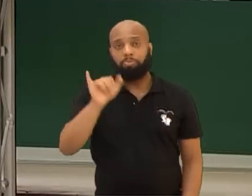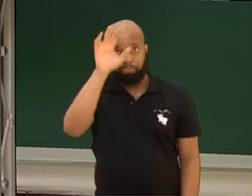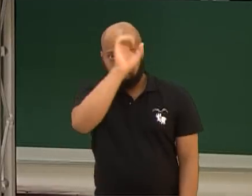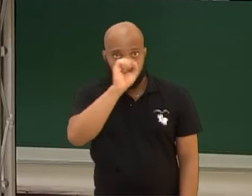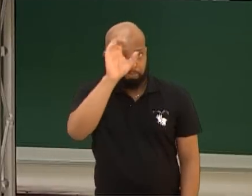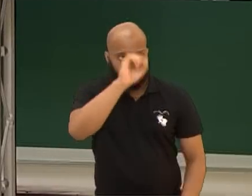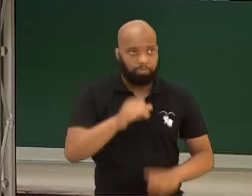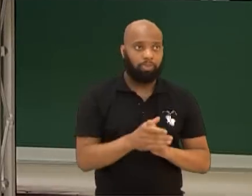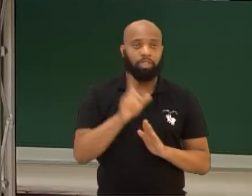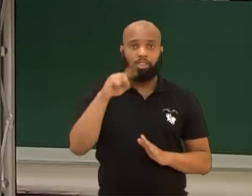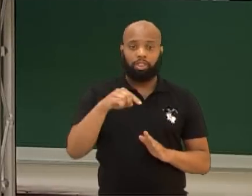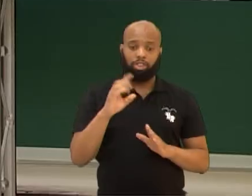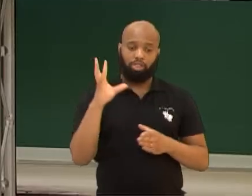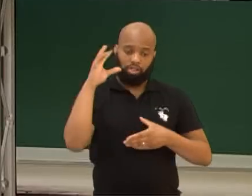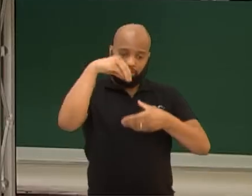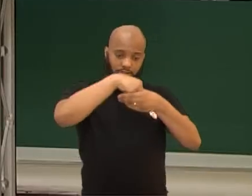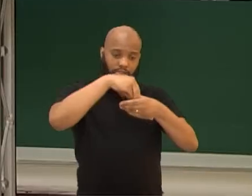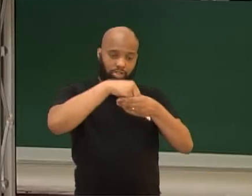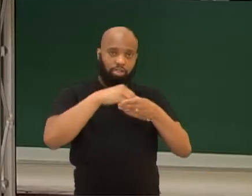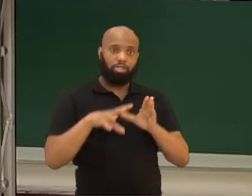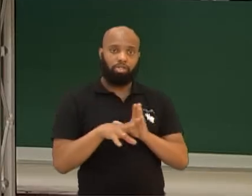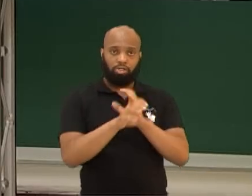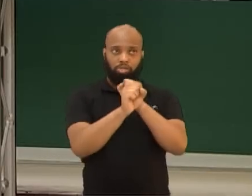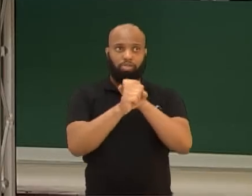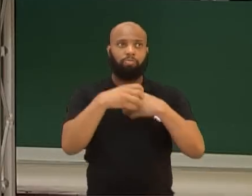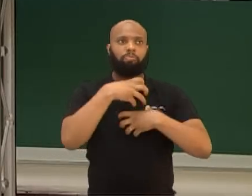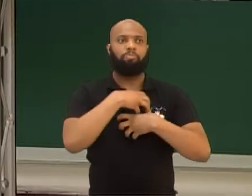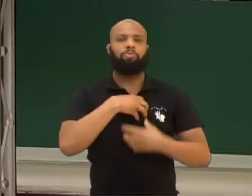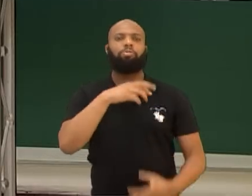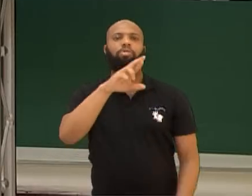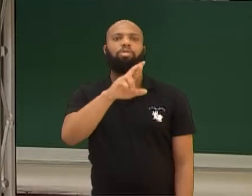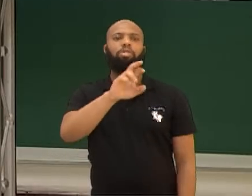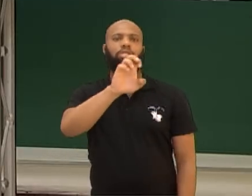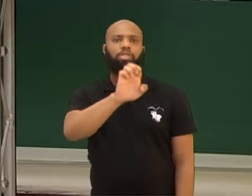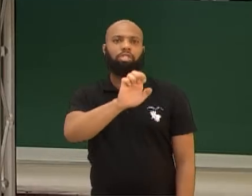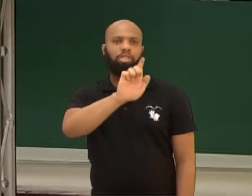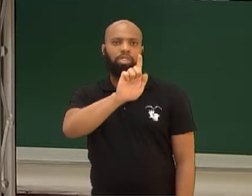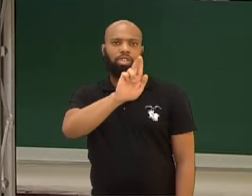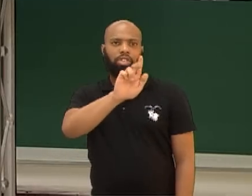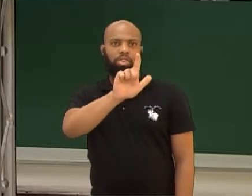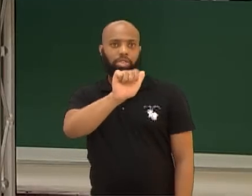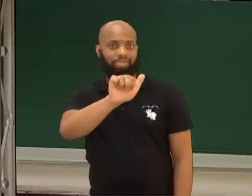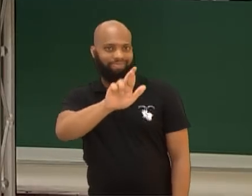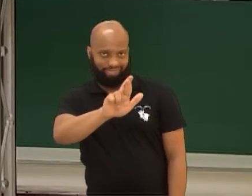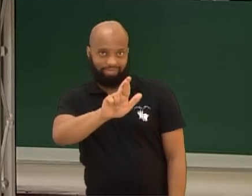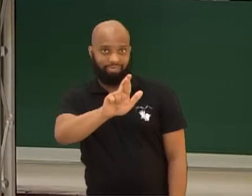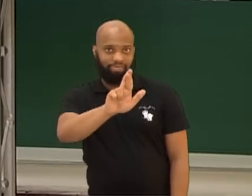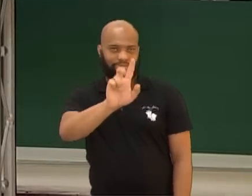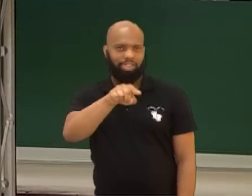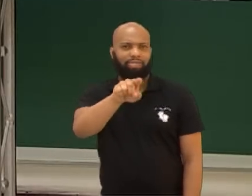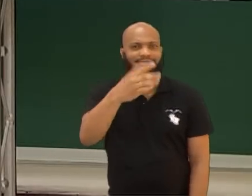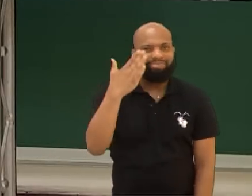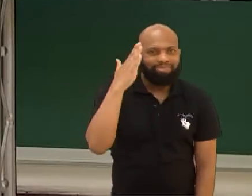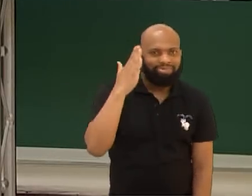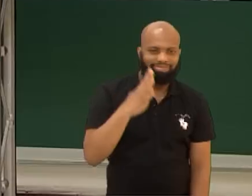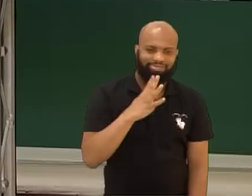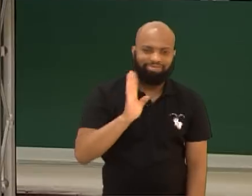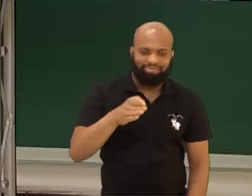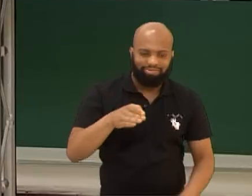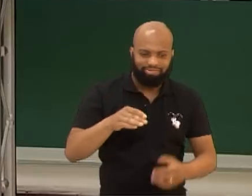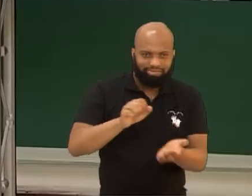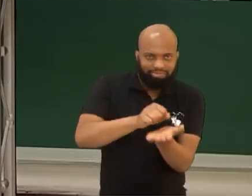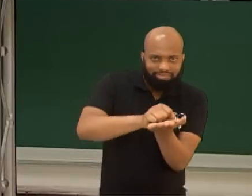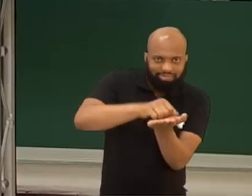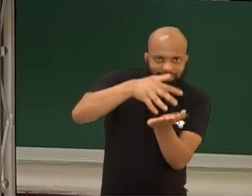soma dos ângulos internos de um polígono regular, né? Polígono regular. Bom, polígono vocês já sabem,